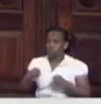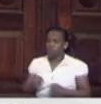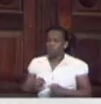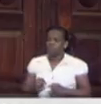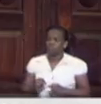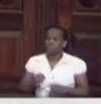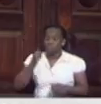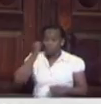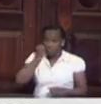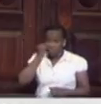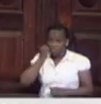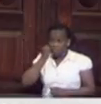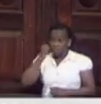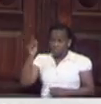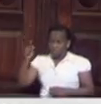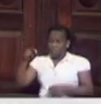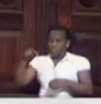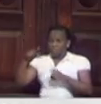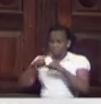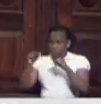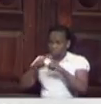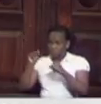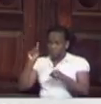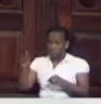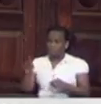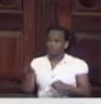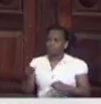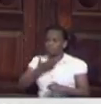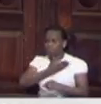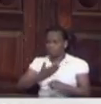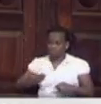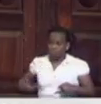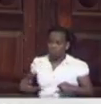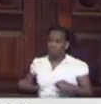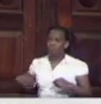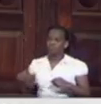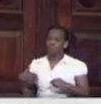E o Senado Federal, o governo,